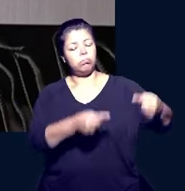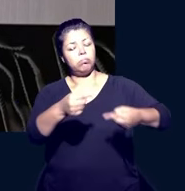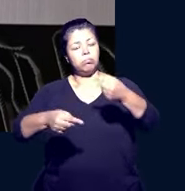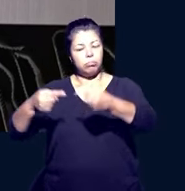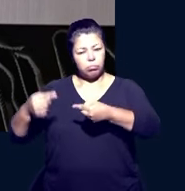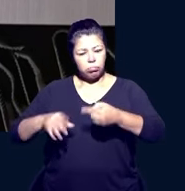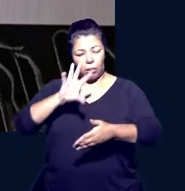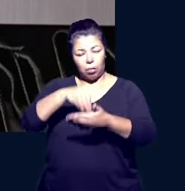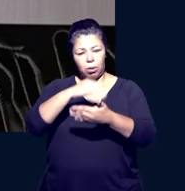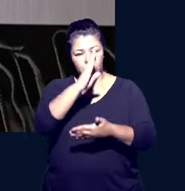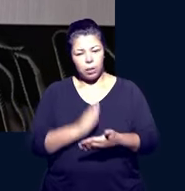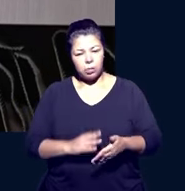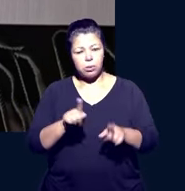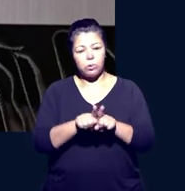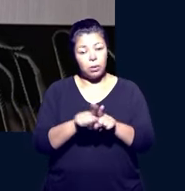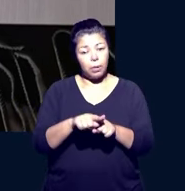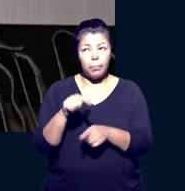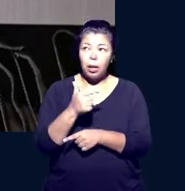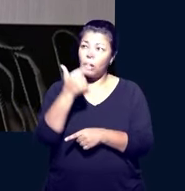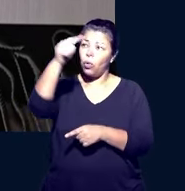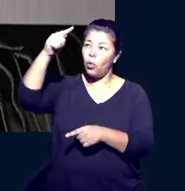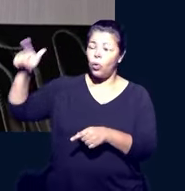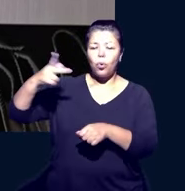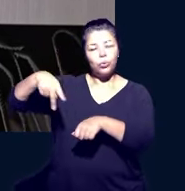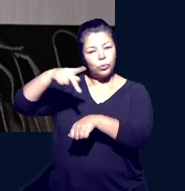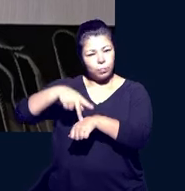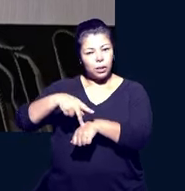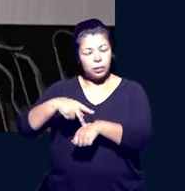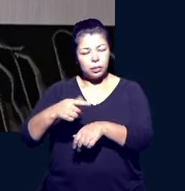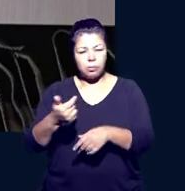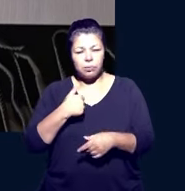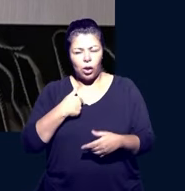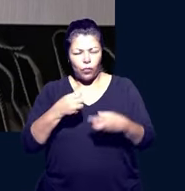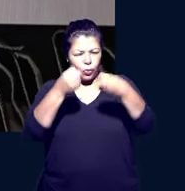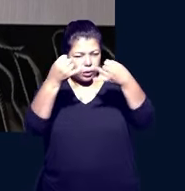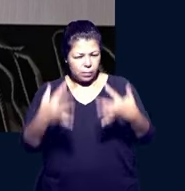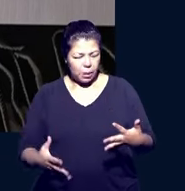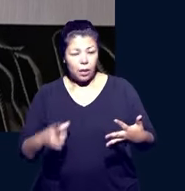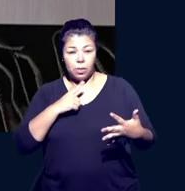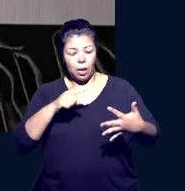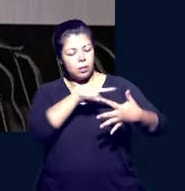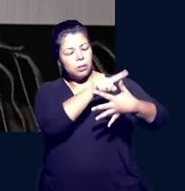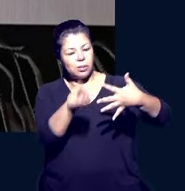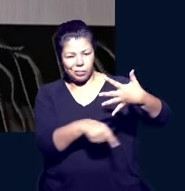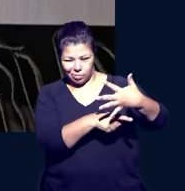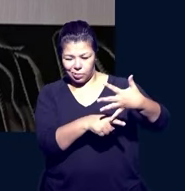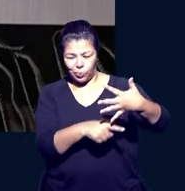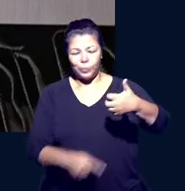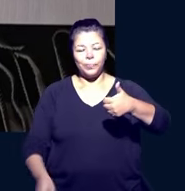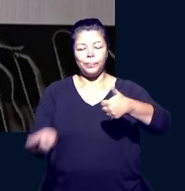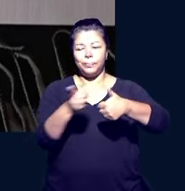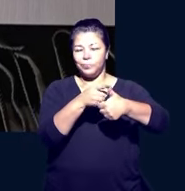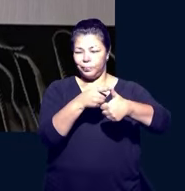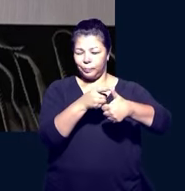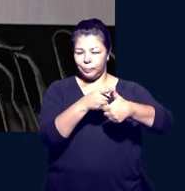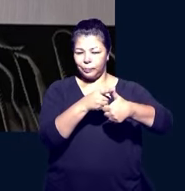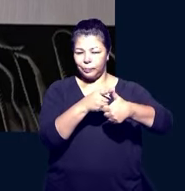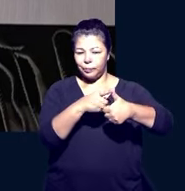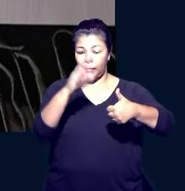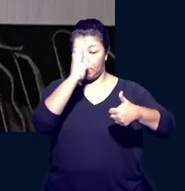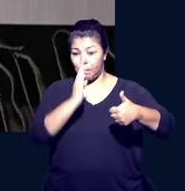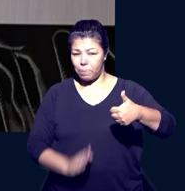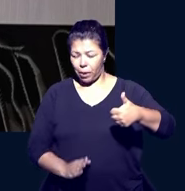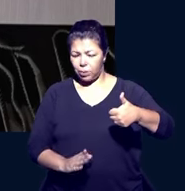exterior e existem eu diria cinco fatores para isso que vou expor muito brevemente primeiro deles é que o